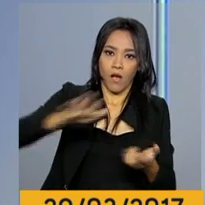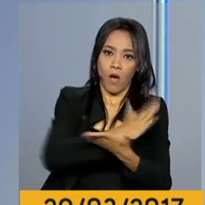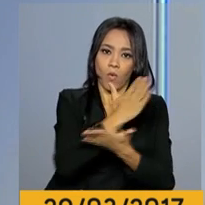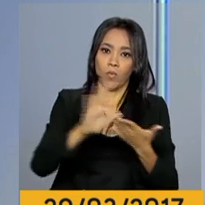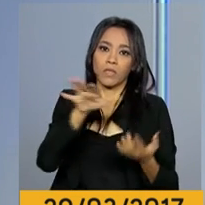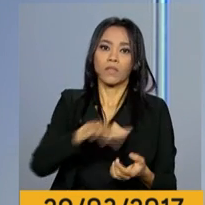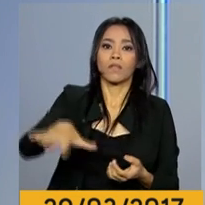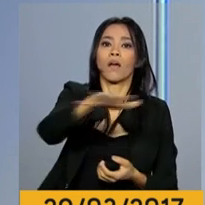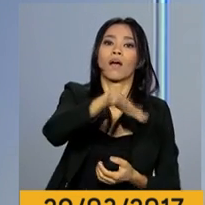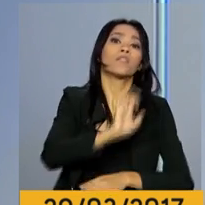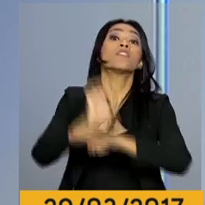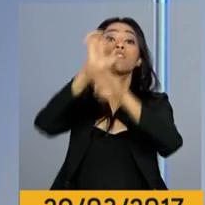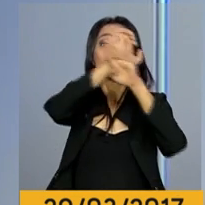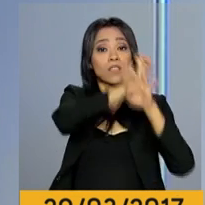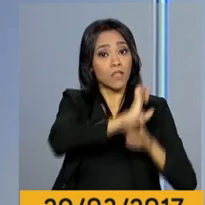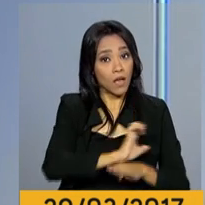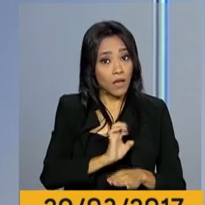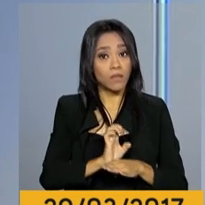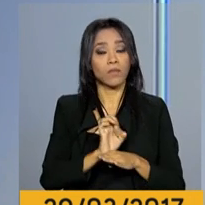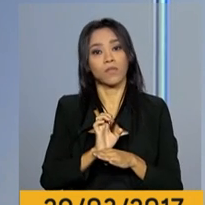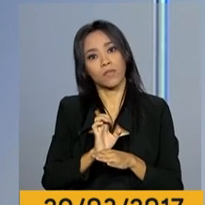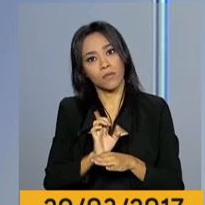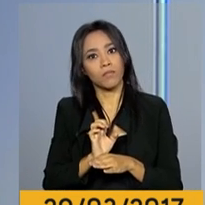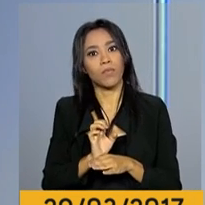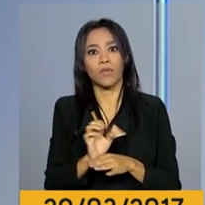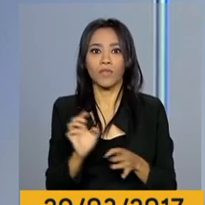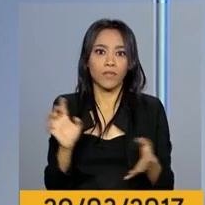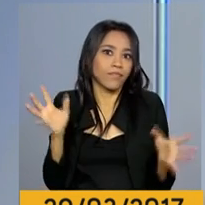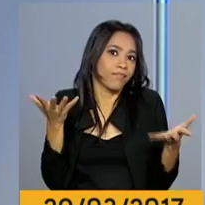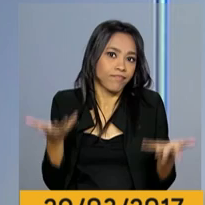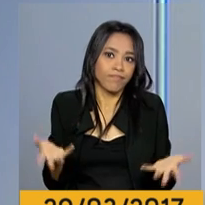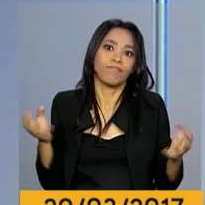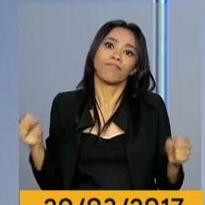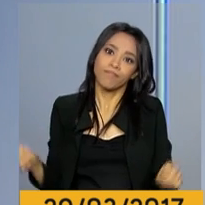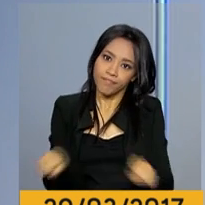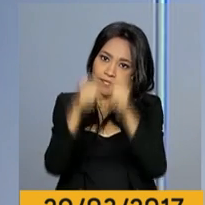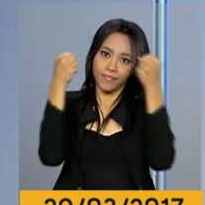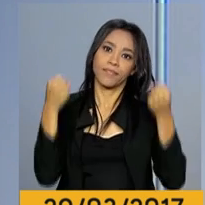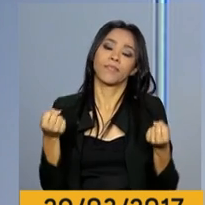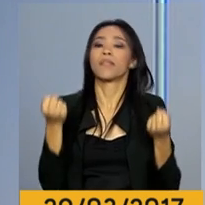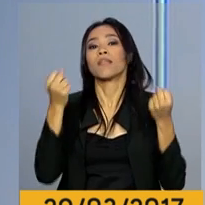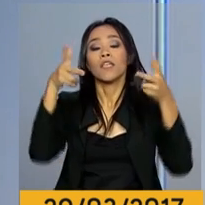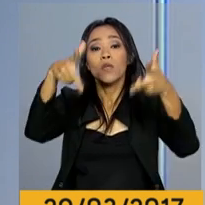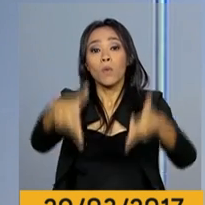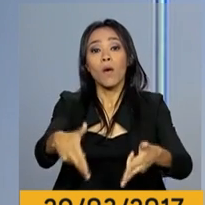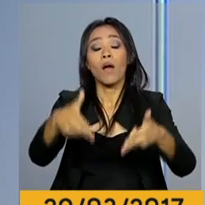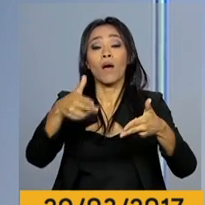podem levar a situações dramáticas como é o caso hoje